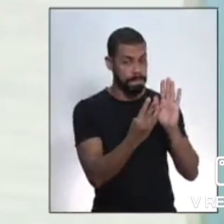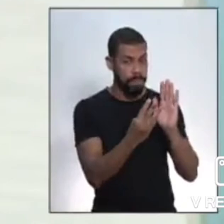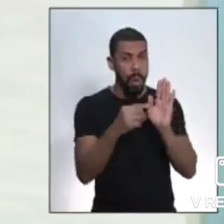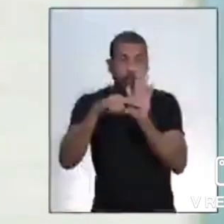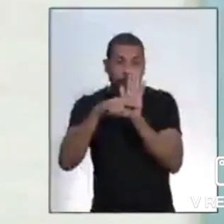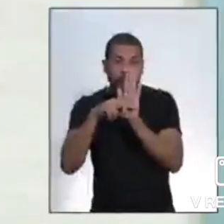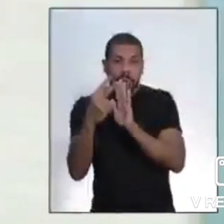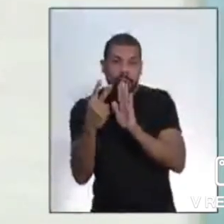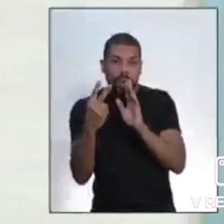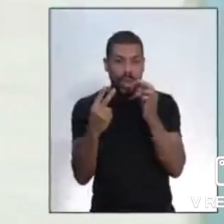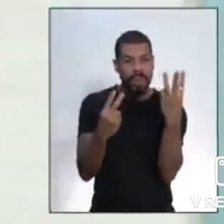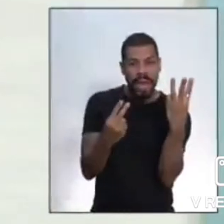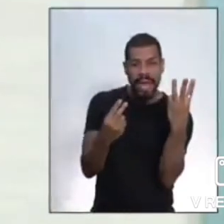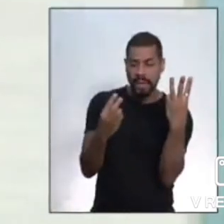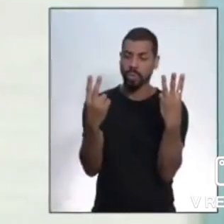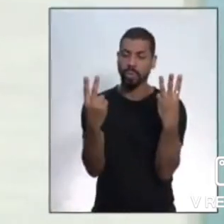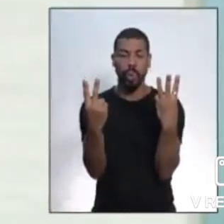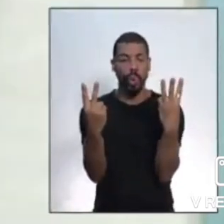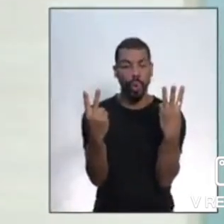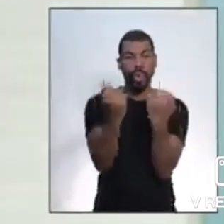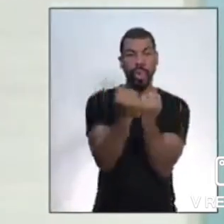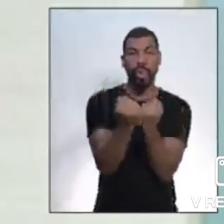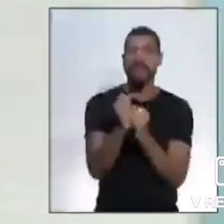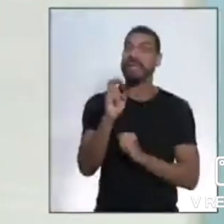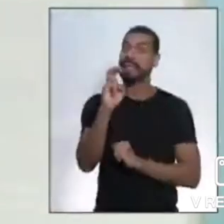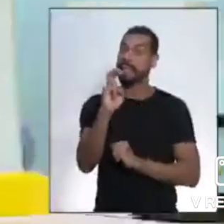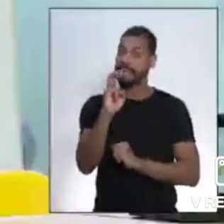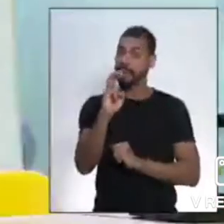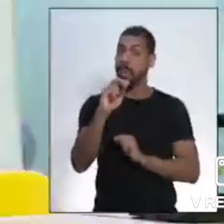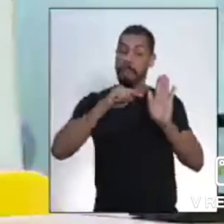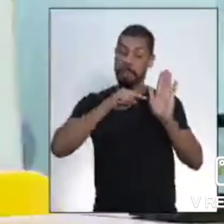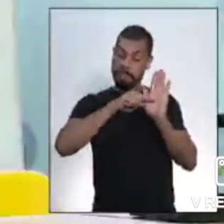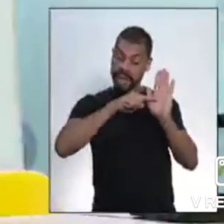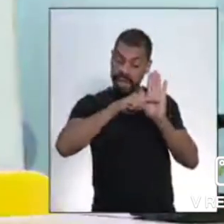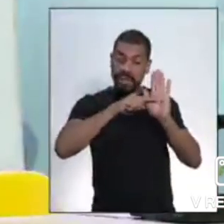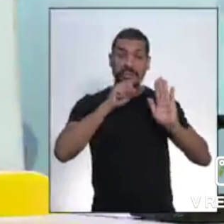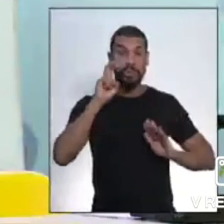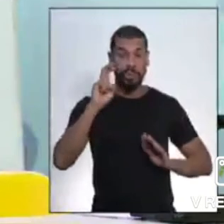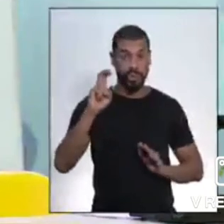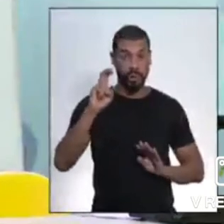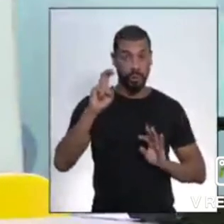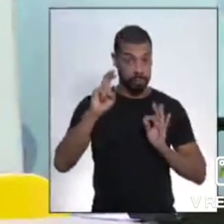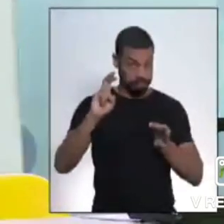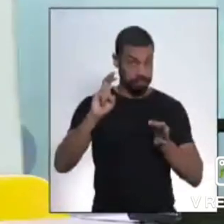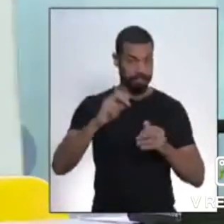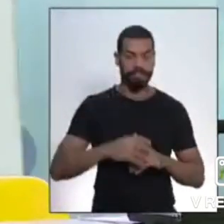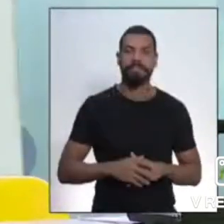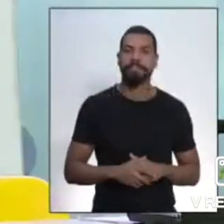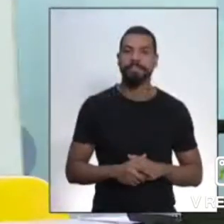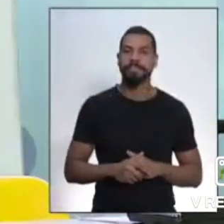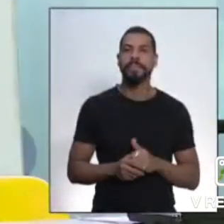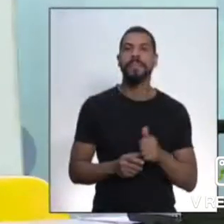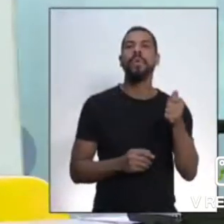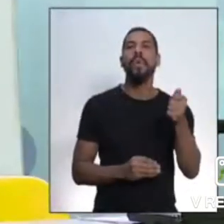dá menos 5. Então, menos 5 é meu próximo termo. Meu